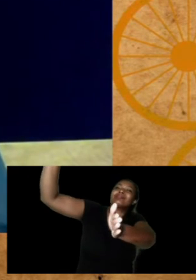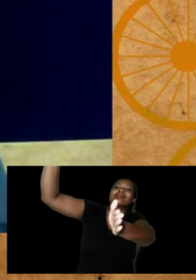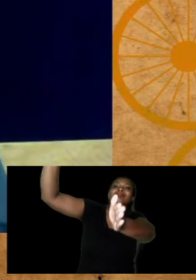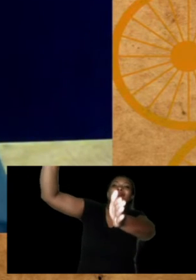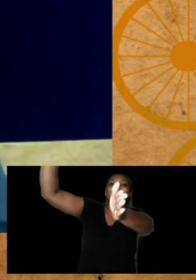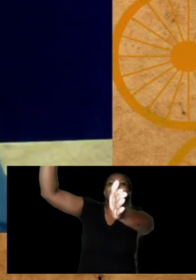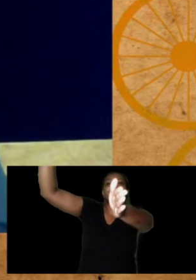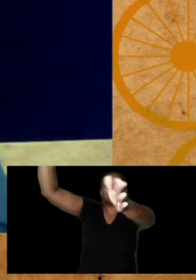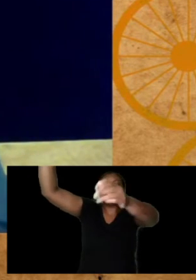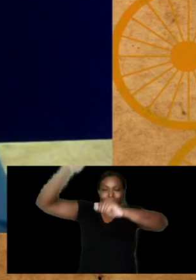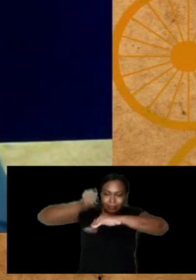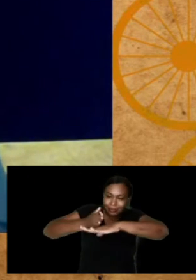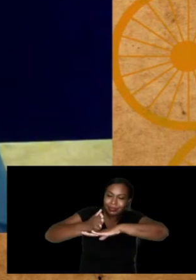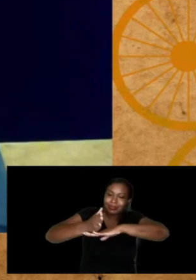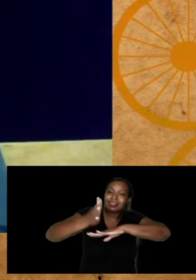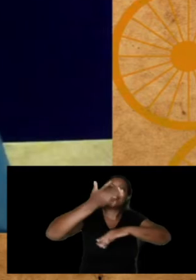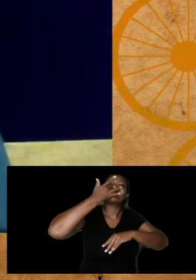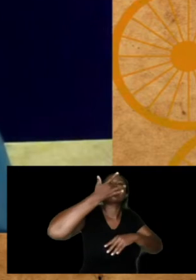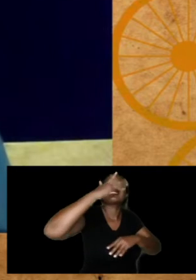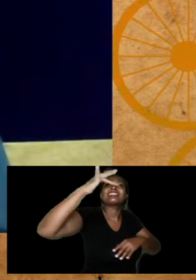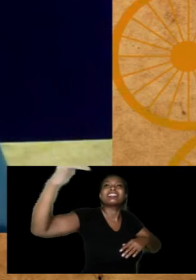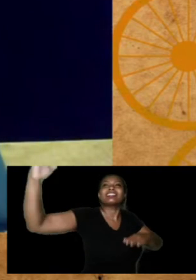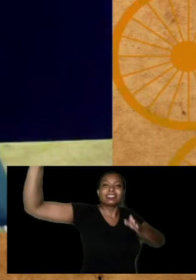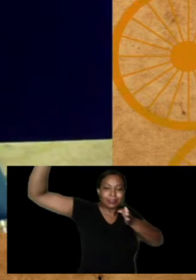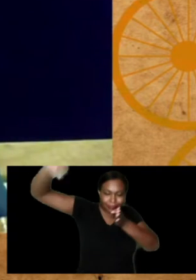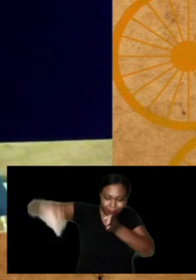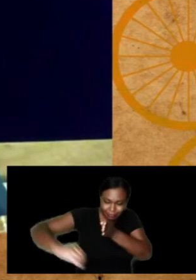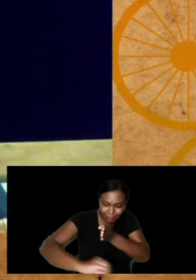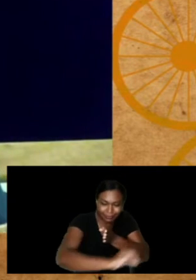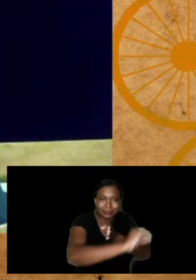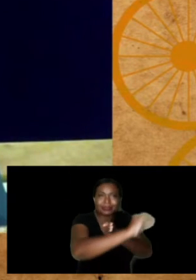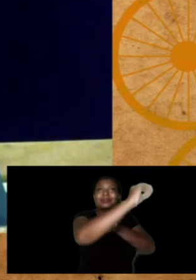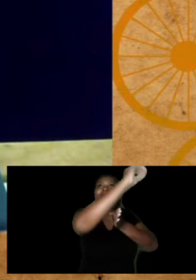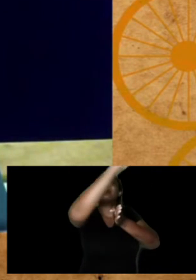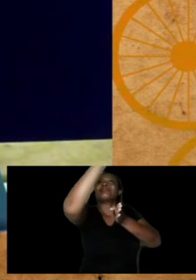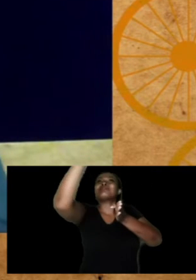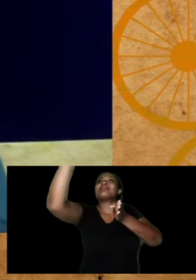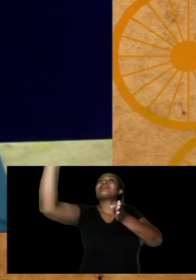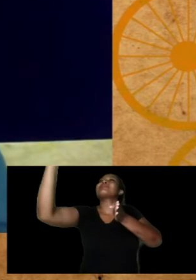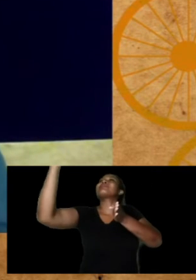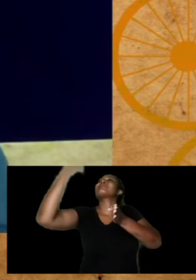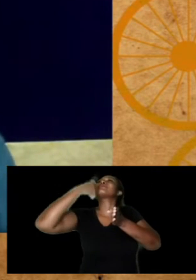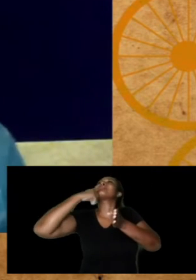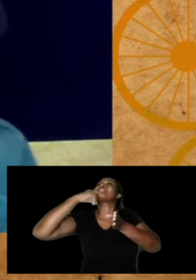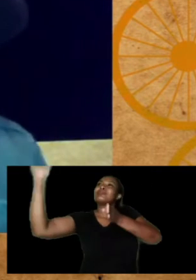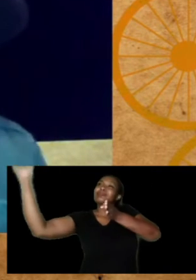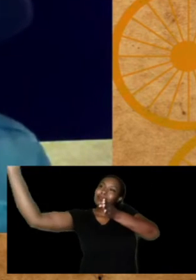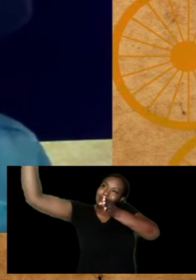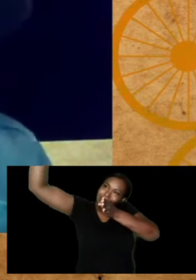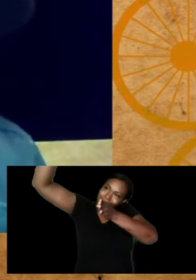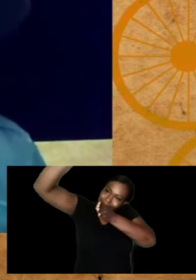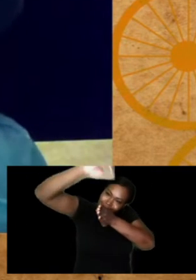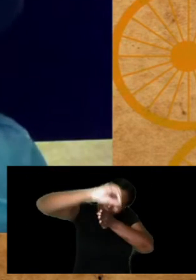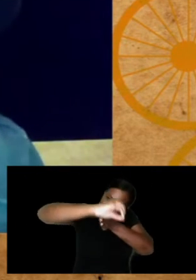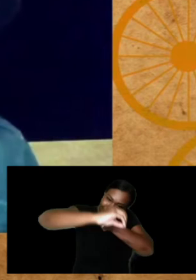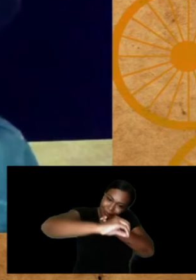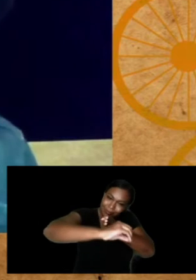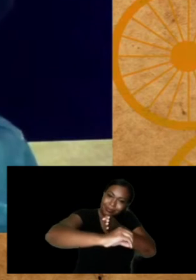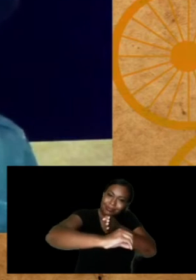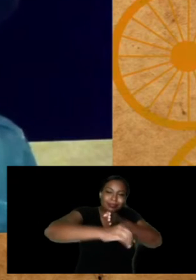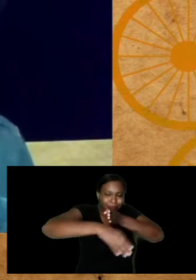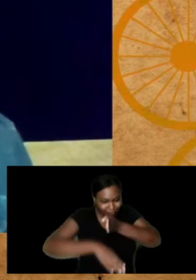pelos trilhos dourados da aurora, pelos trilhos vermelhos do poente.